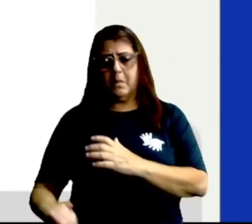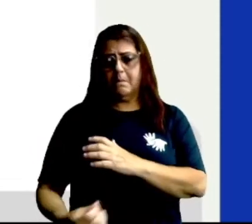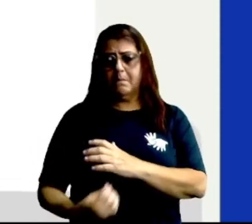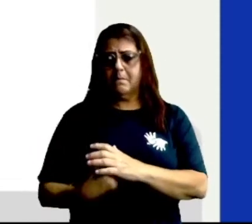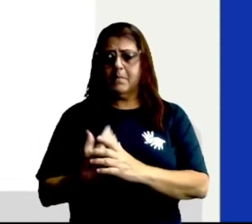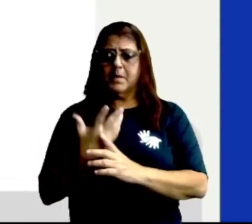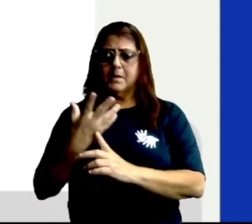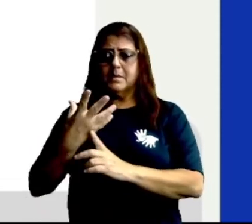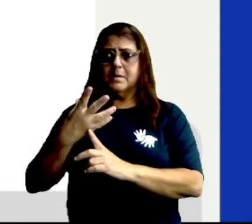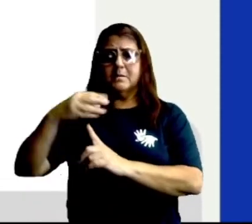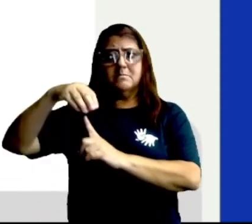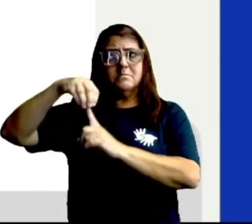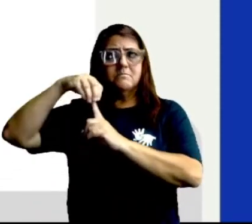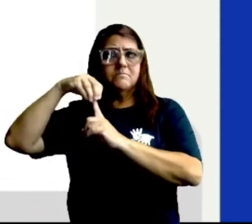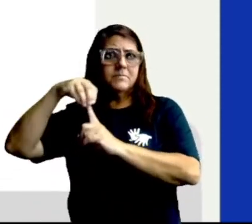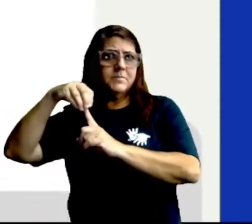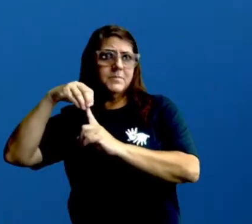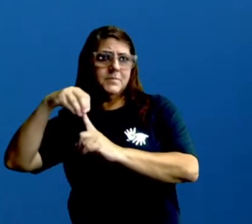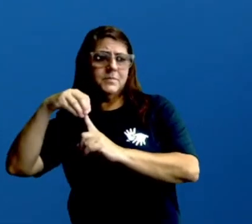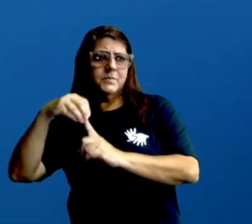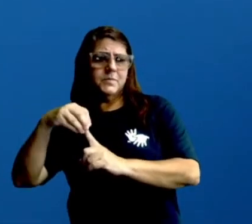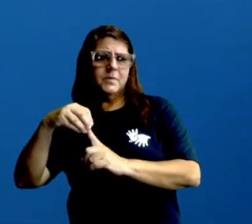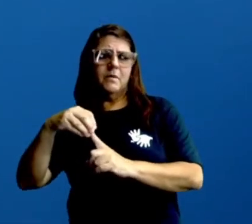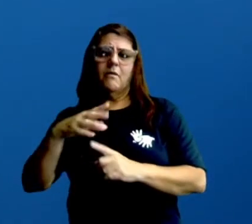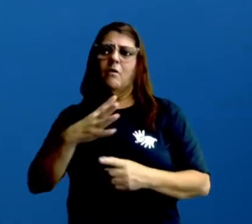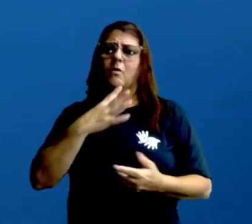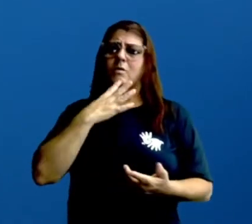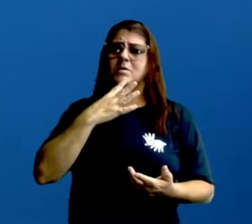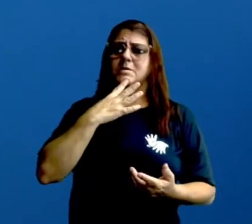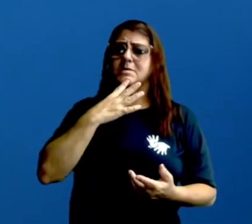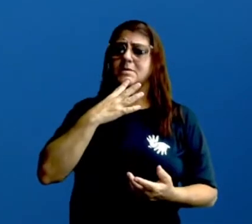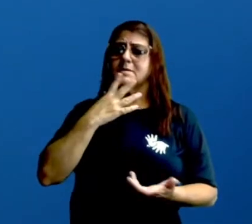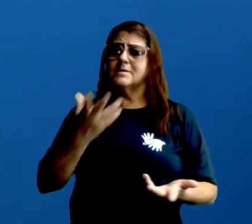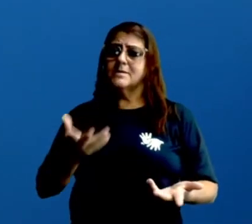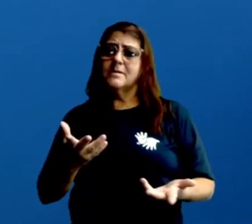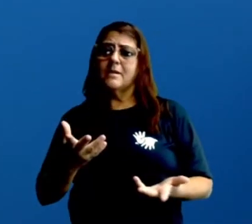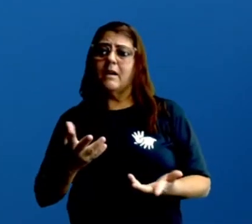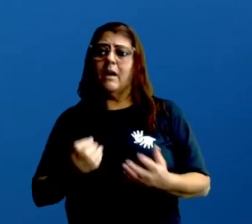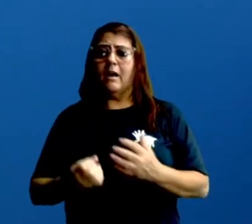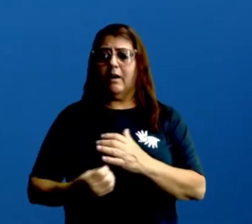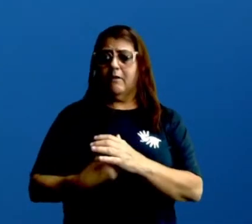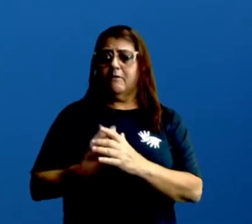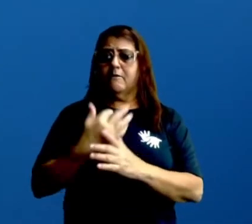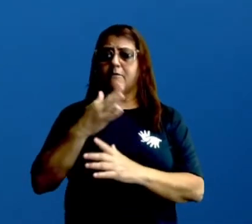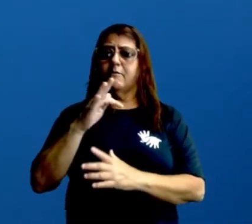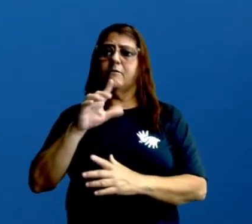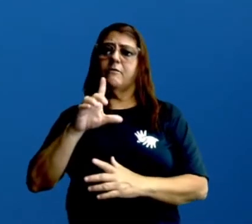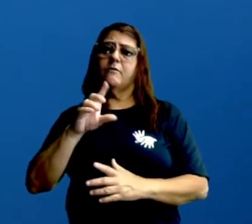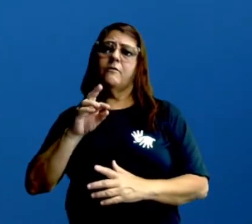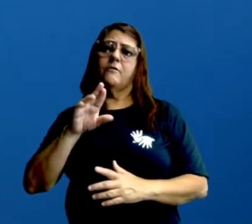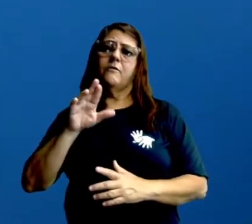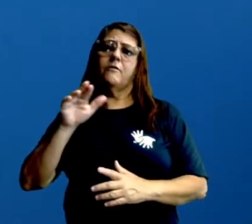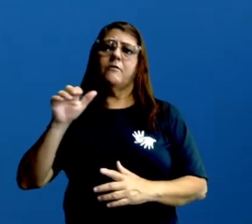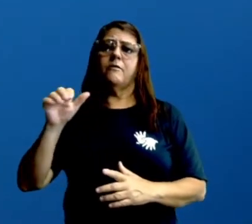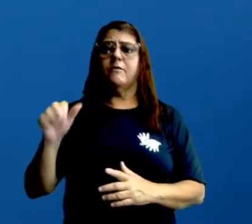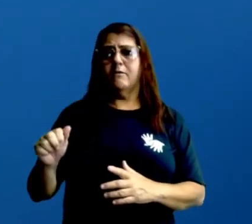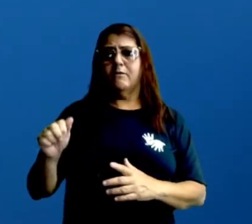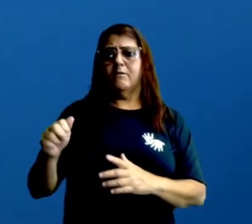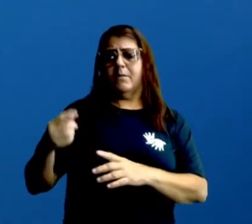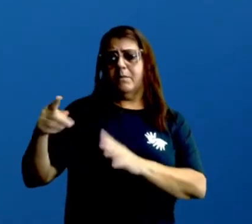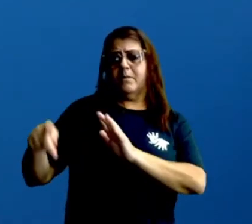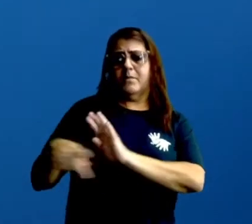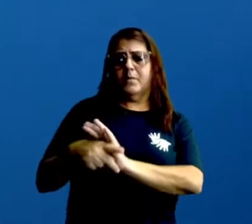específica de lugar para lugar então vamos conhecer um pouquinho da flora daqui do nosso Estado de